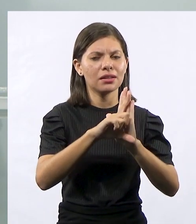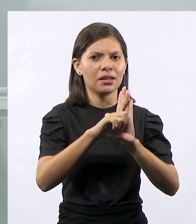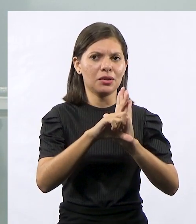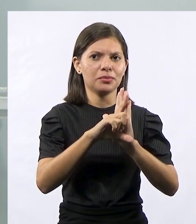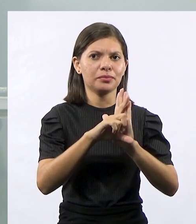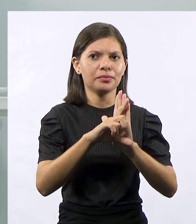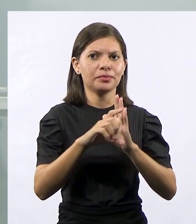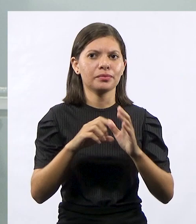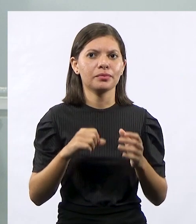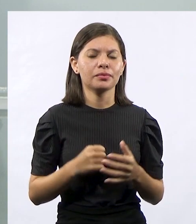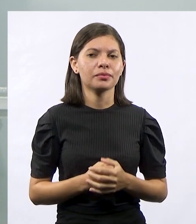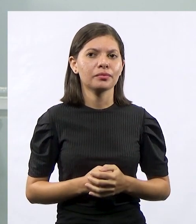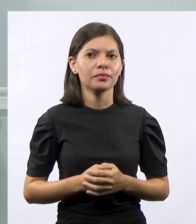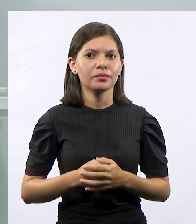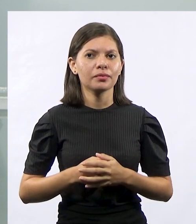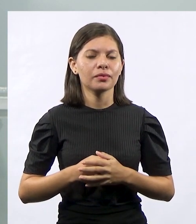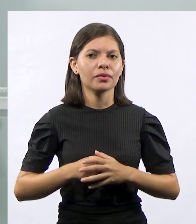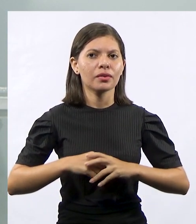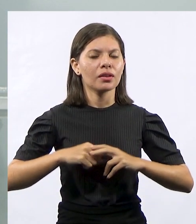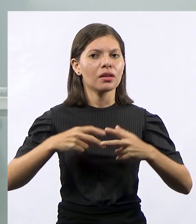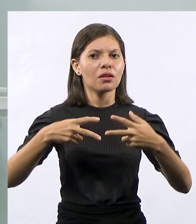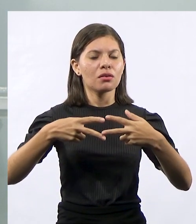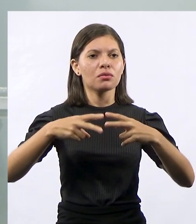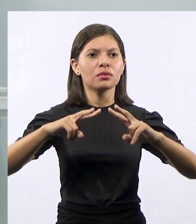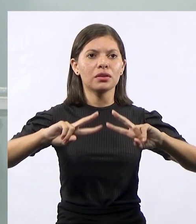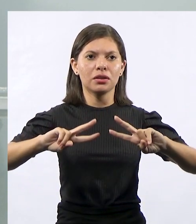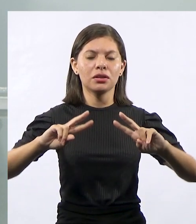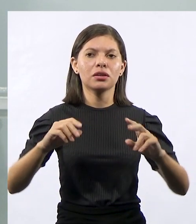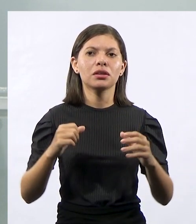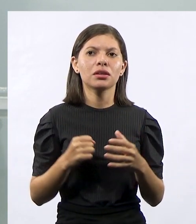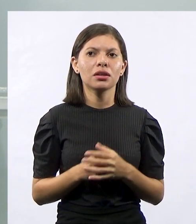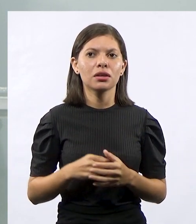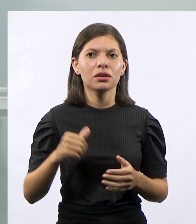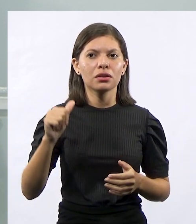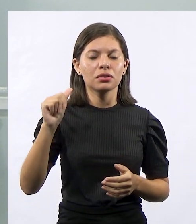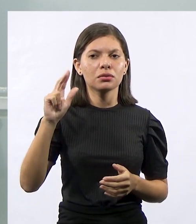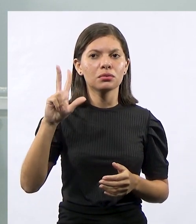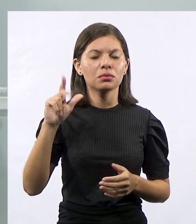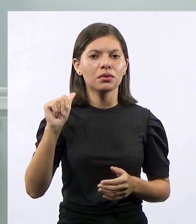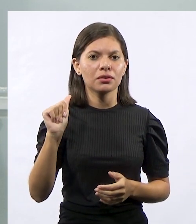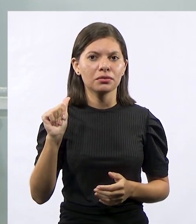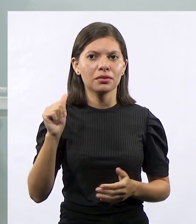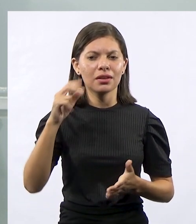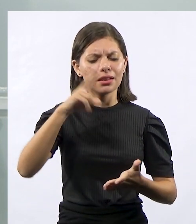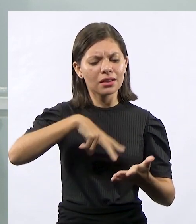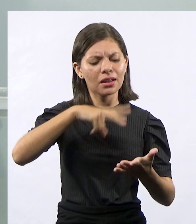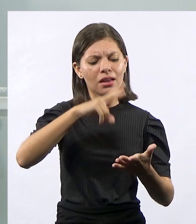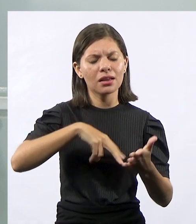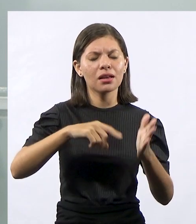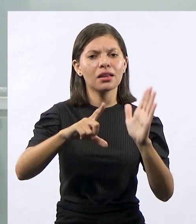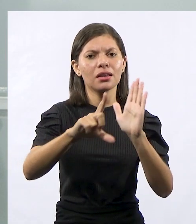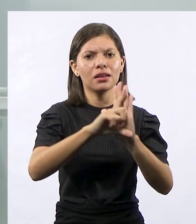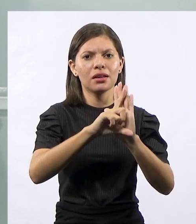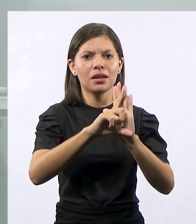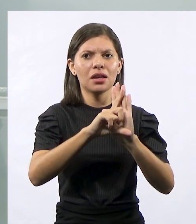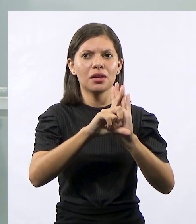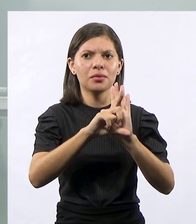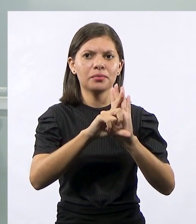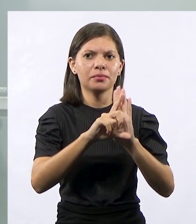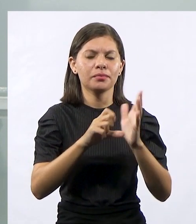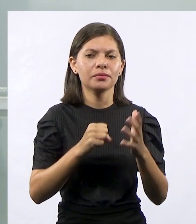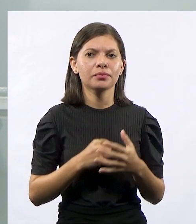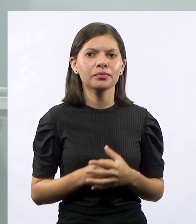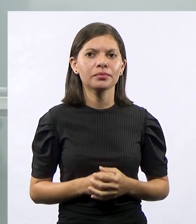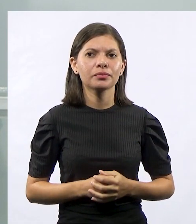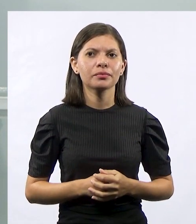Lei de Diretrizes e Bases da Educação Nacional. O link está disponível no nosso ambiente virtual e faça a leitura. A lei realmente